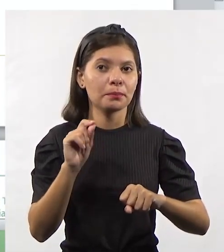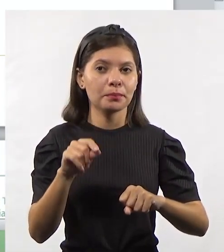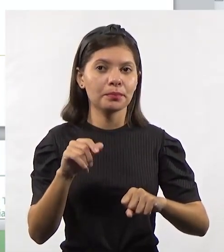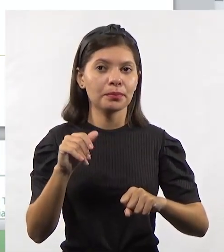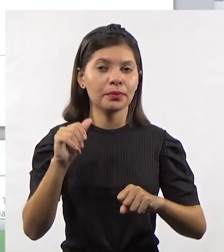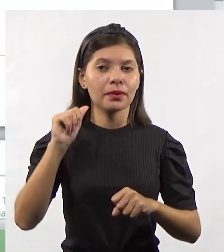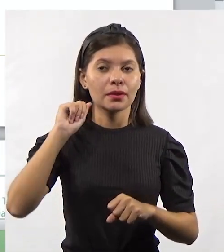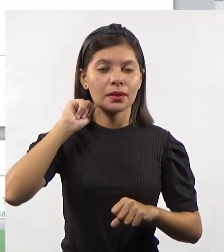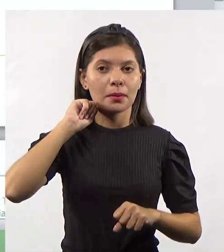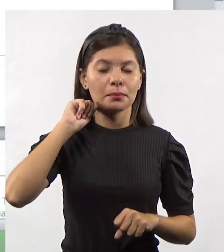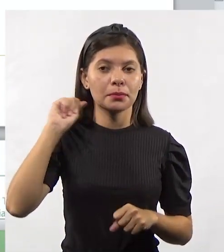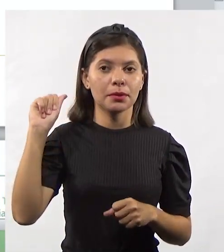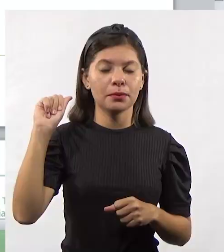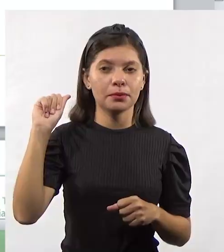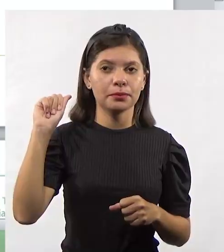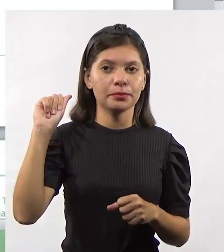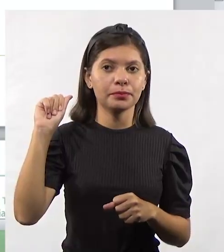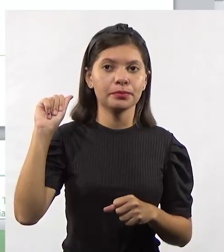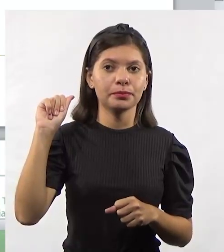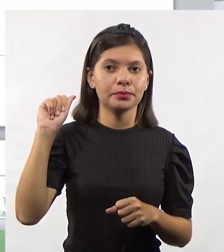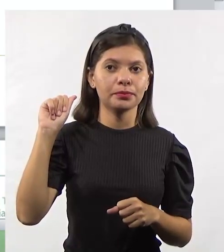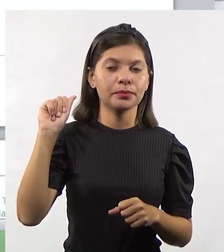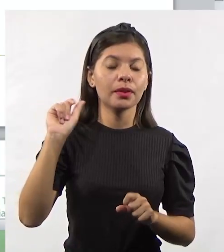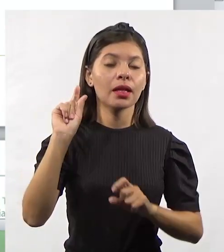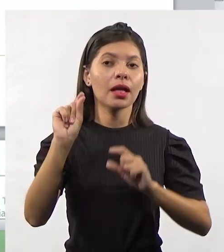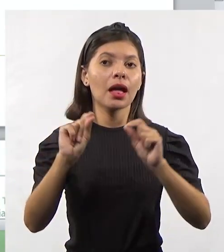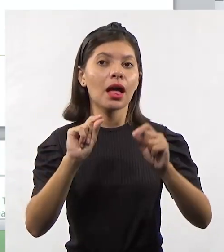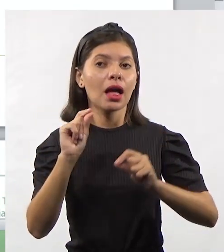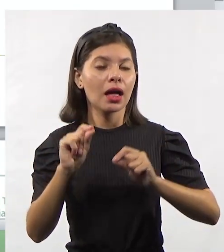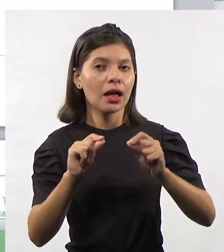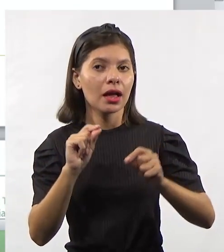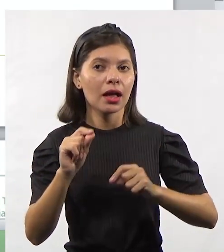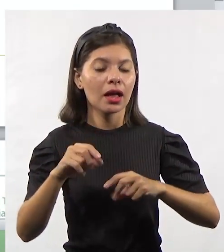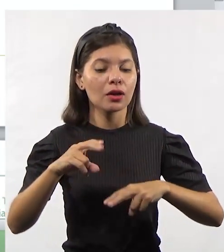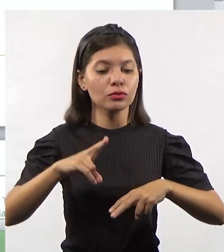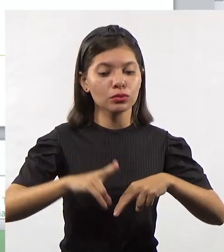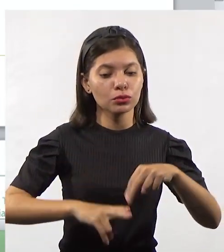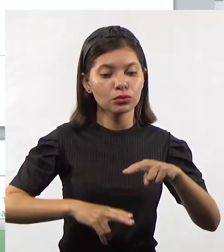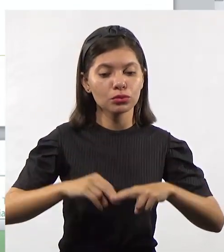Abril a junho